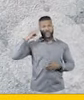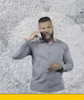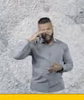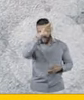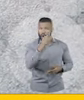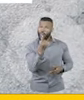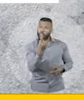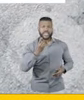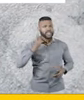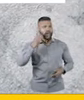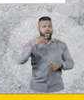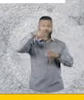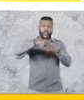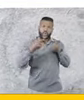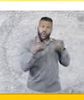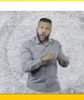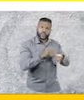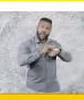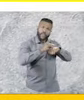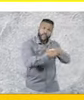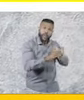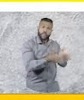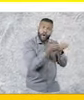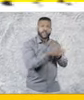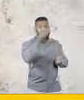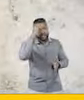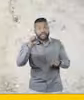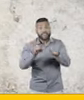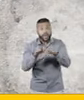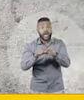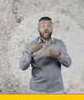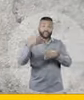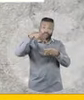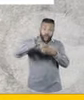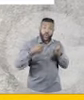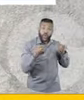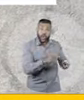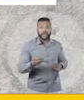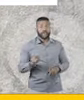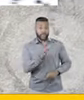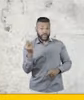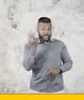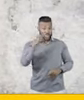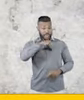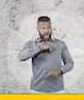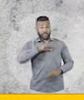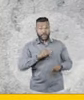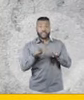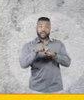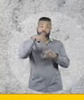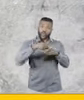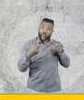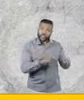Bolsonaro foi o único deputado que votou contra o Fundo de Combate à Pobreza. Votou contra a valorização do salário mínimo. Votou